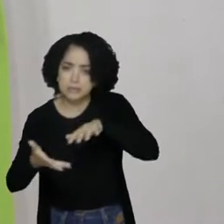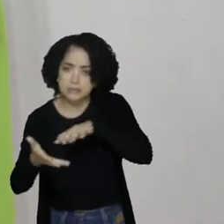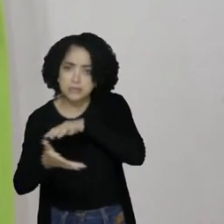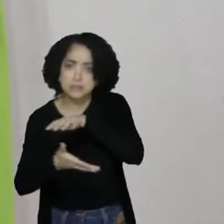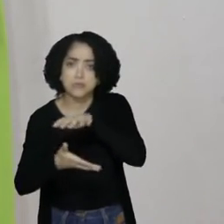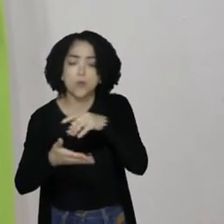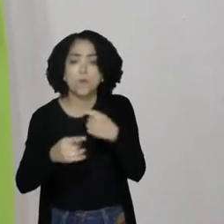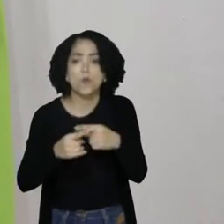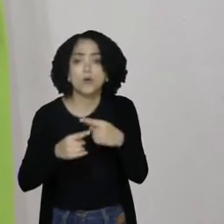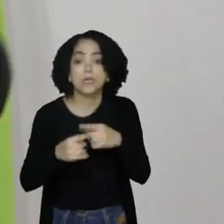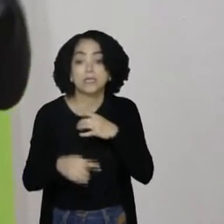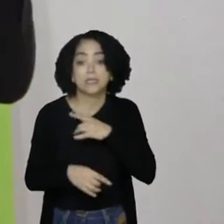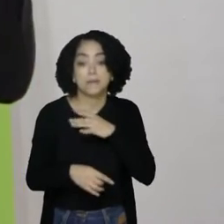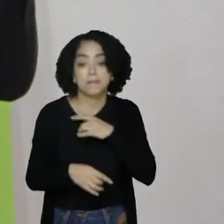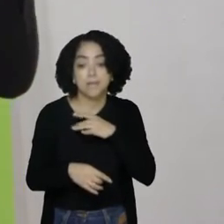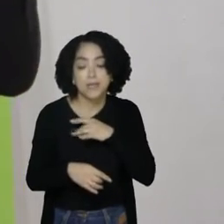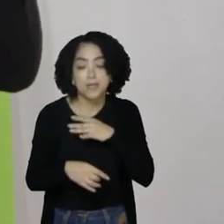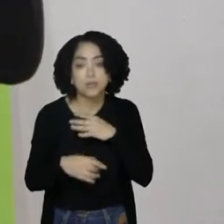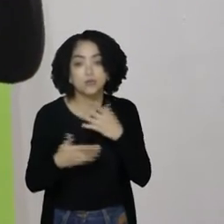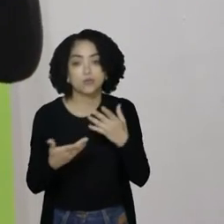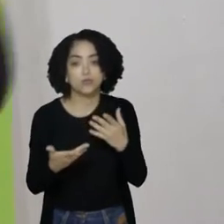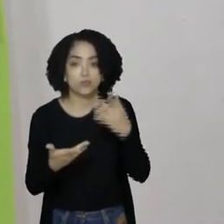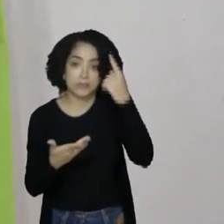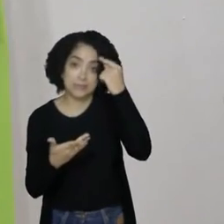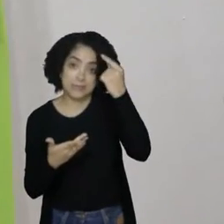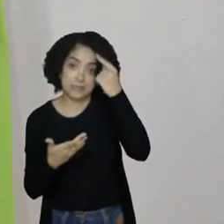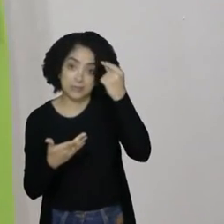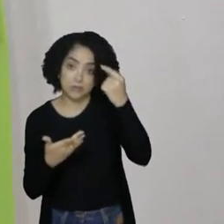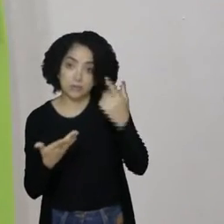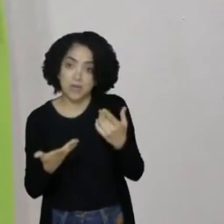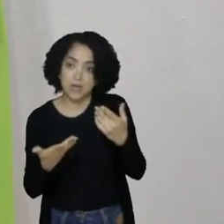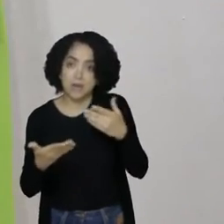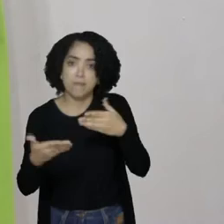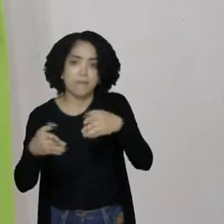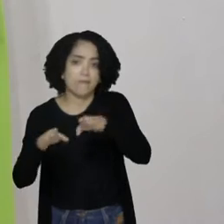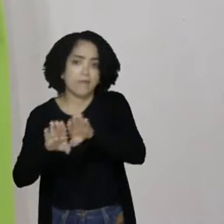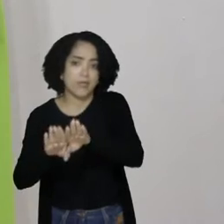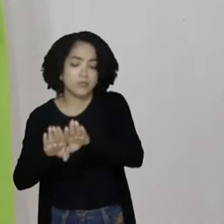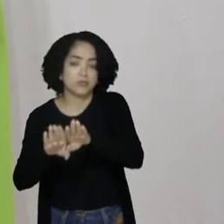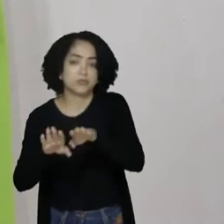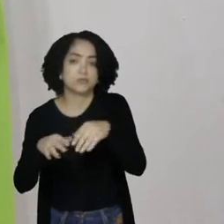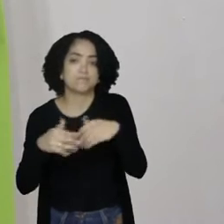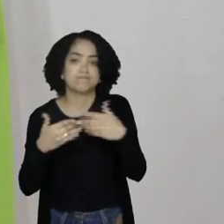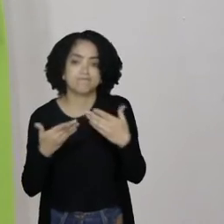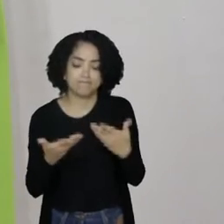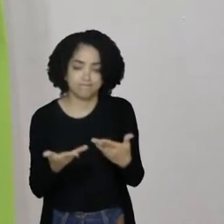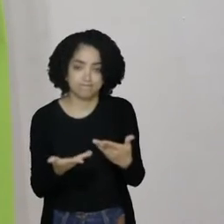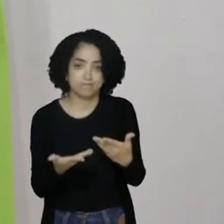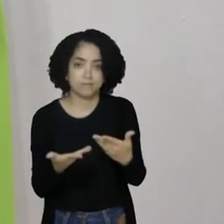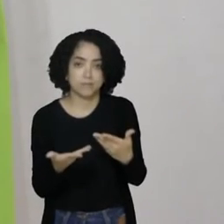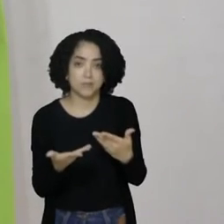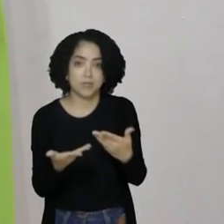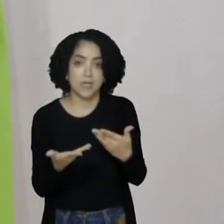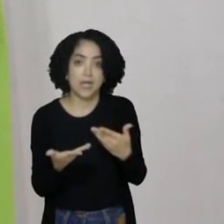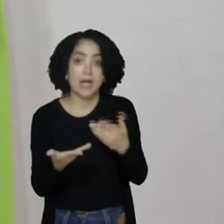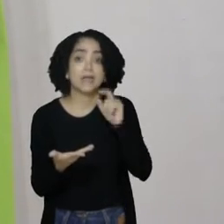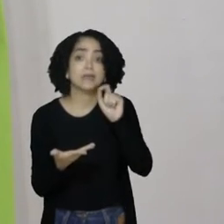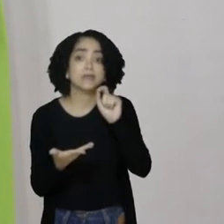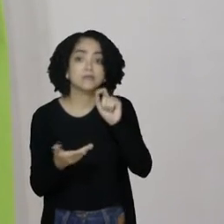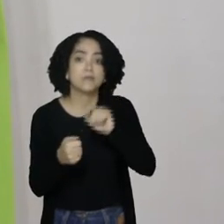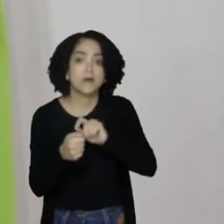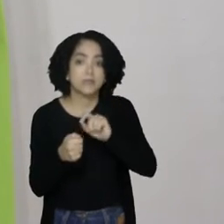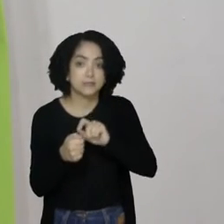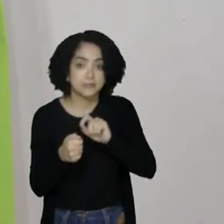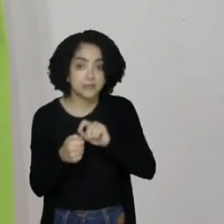porque eles têm medo que a universidade deixe de funcionar. E aí, o que que eles fazem para